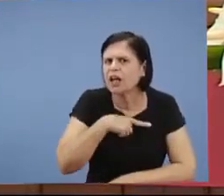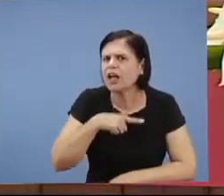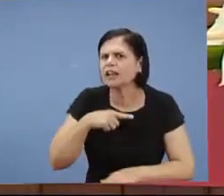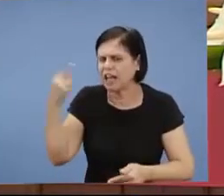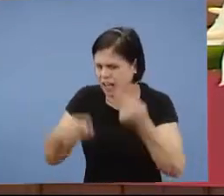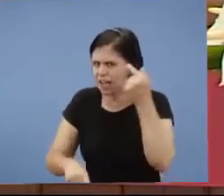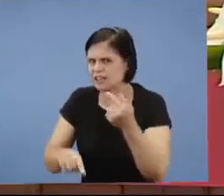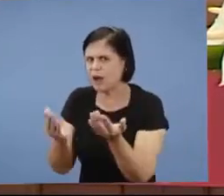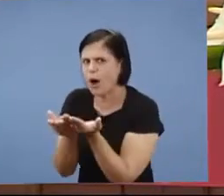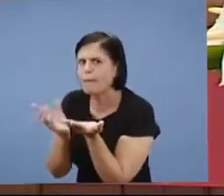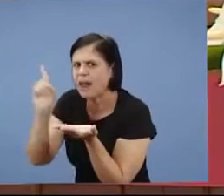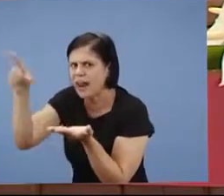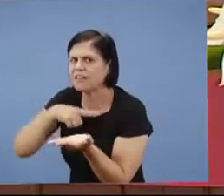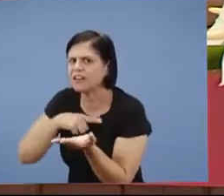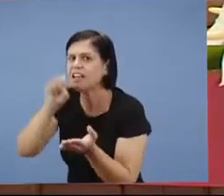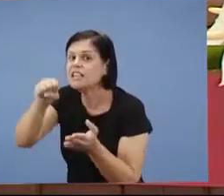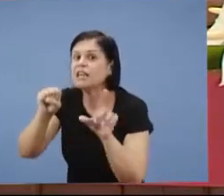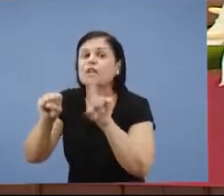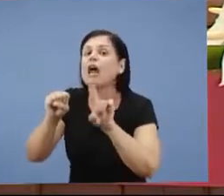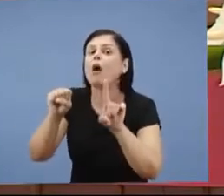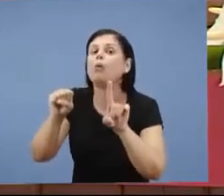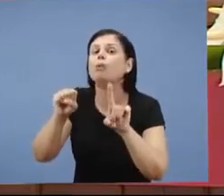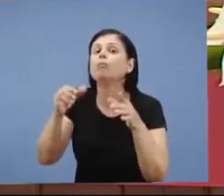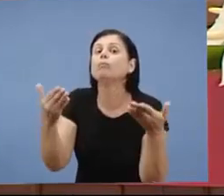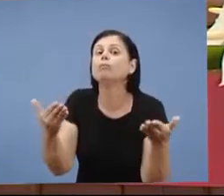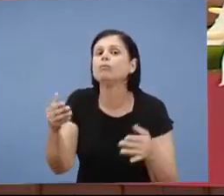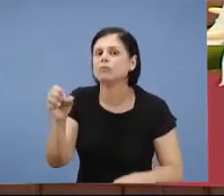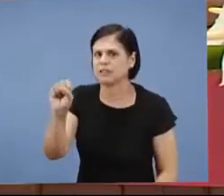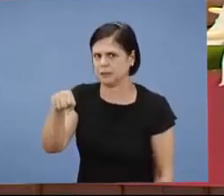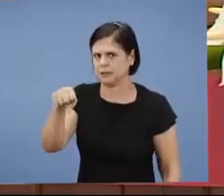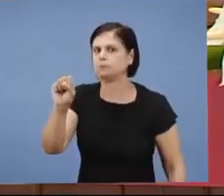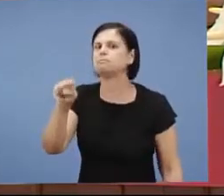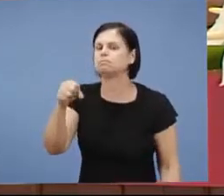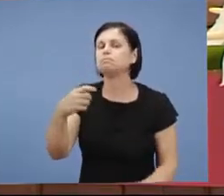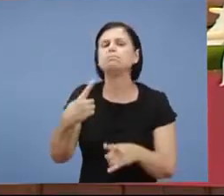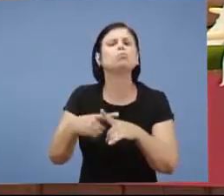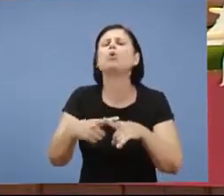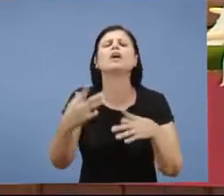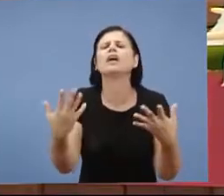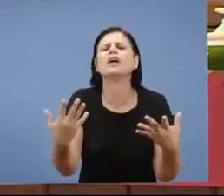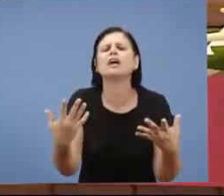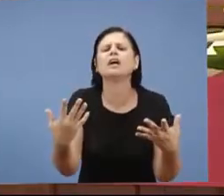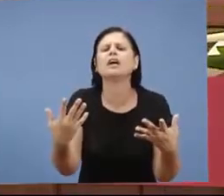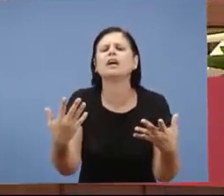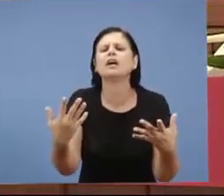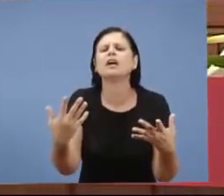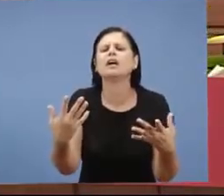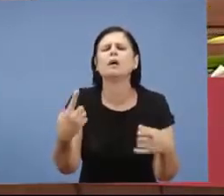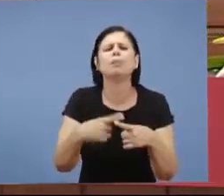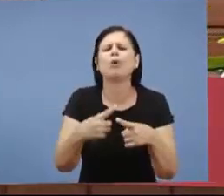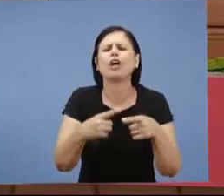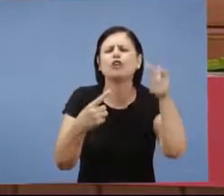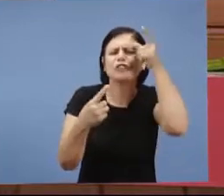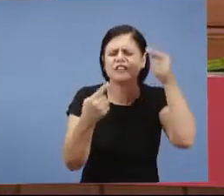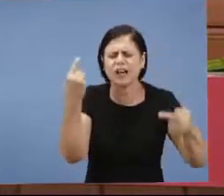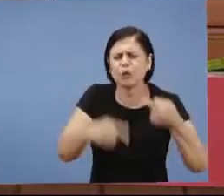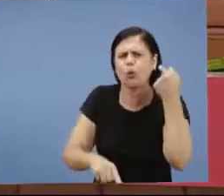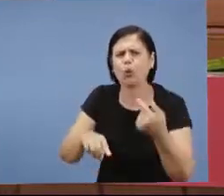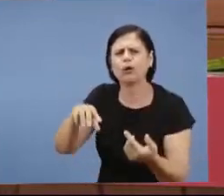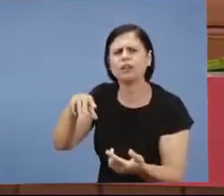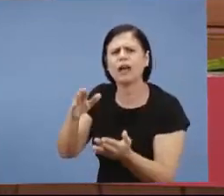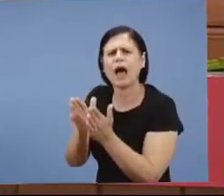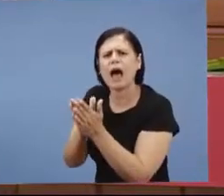não? Por quê? Aí sim. Por que essa reação à palavra? Qual o